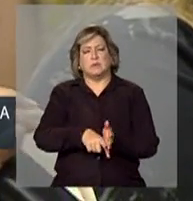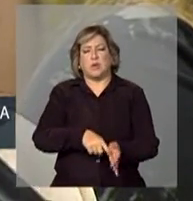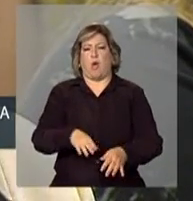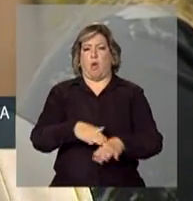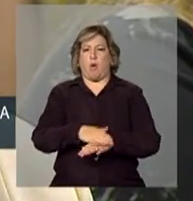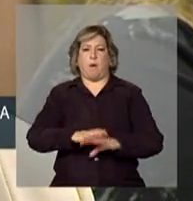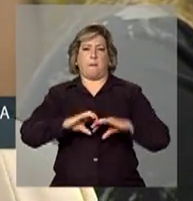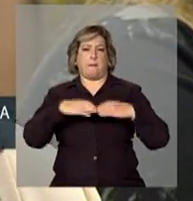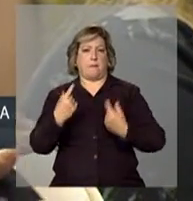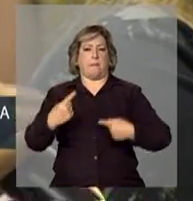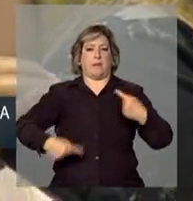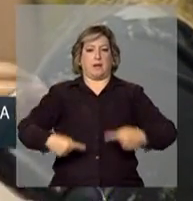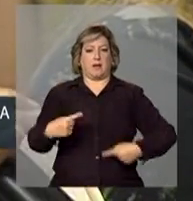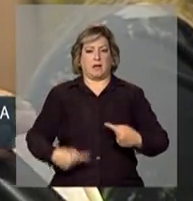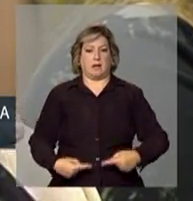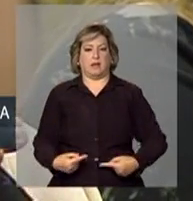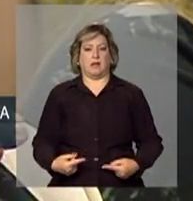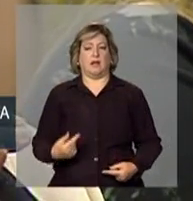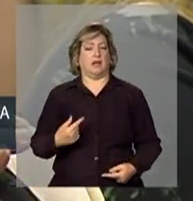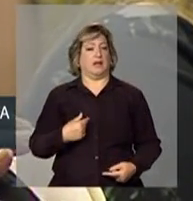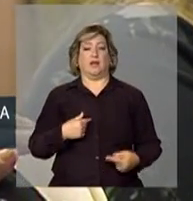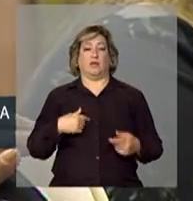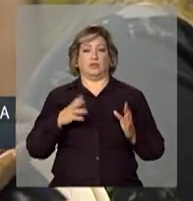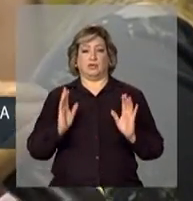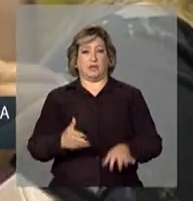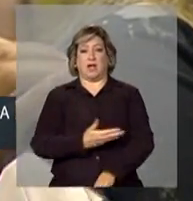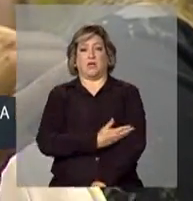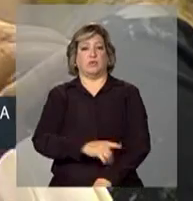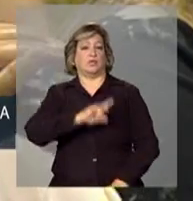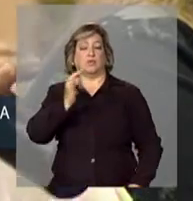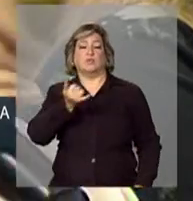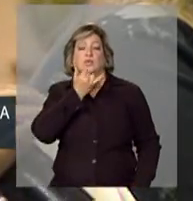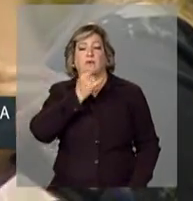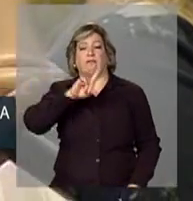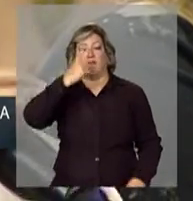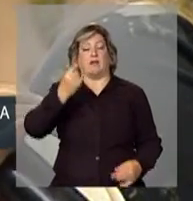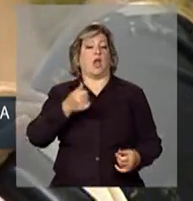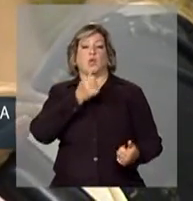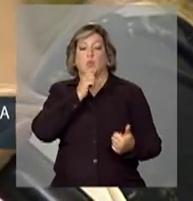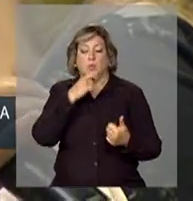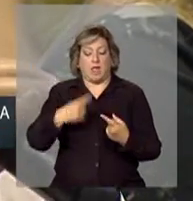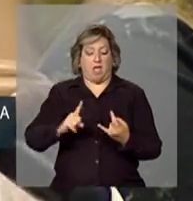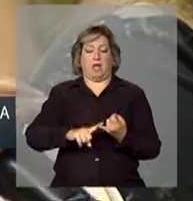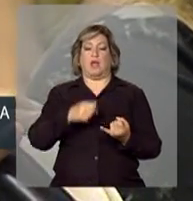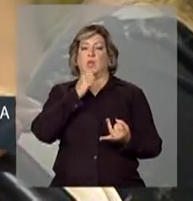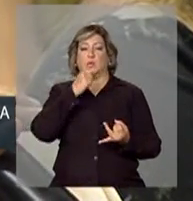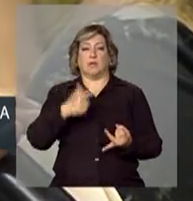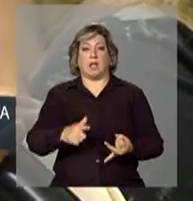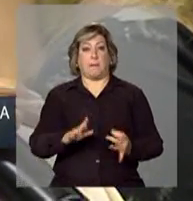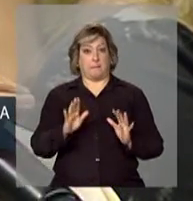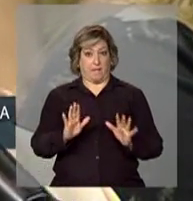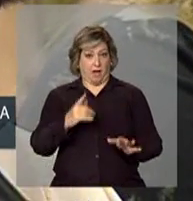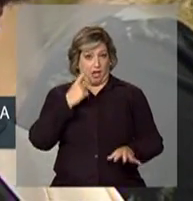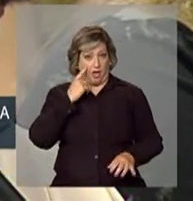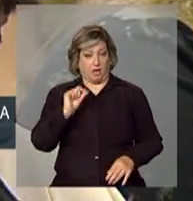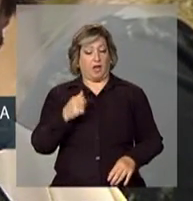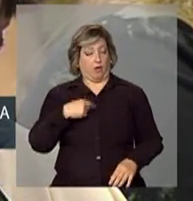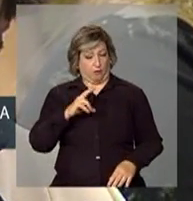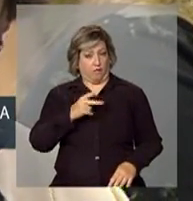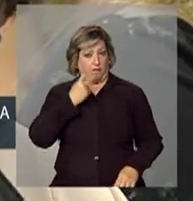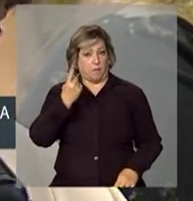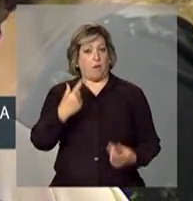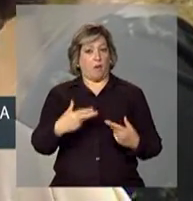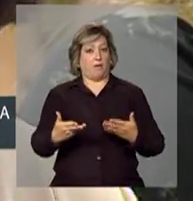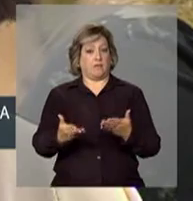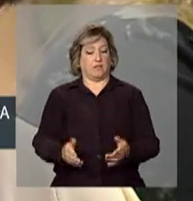não tem orçamento. Eu já estou acostumada com essas desculpas. É, não tem isso, não tem aquilo. Mas, olha, eu vou dizer uma coisa para o